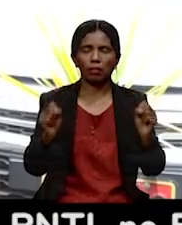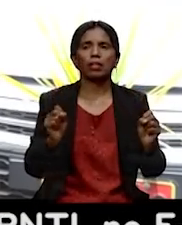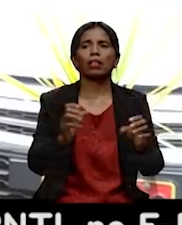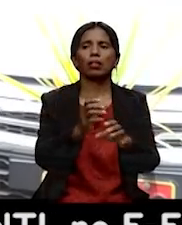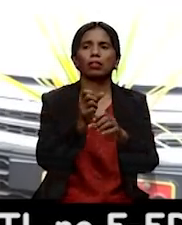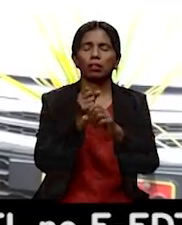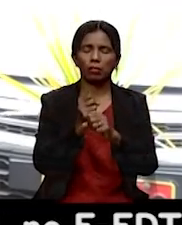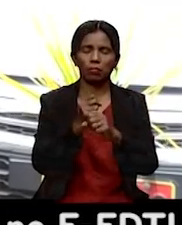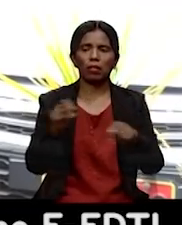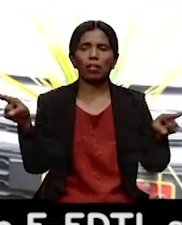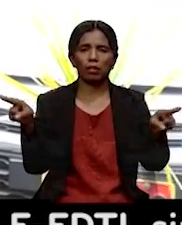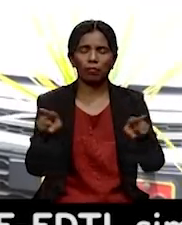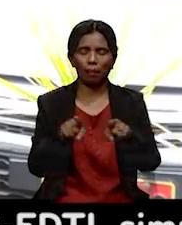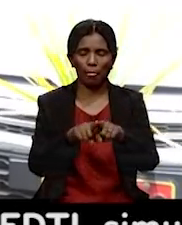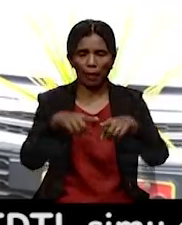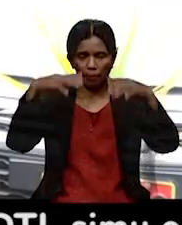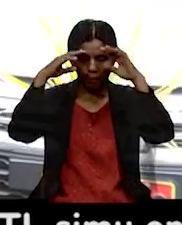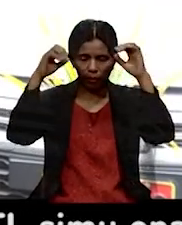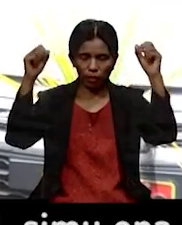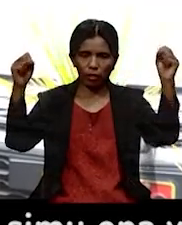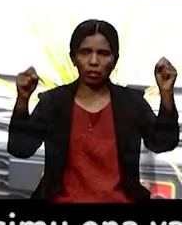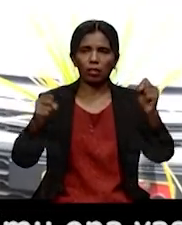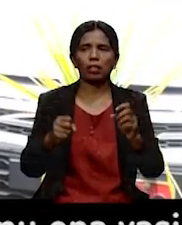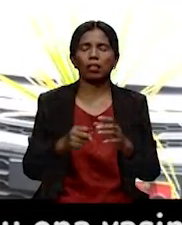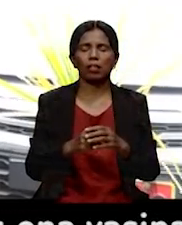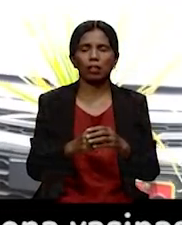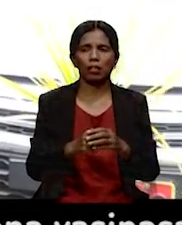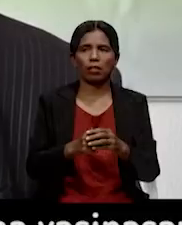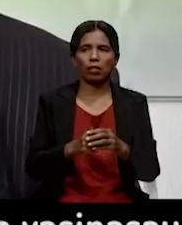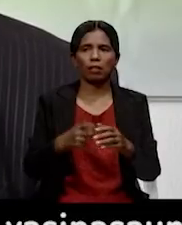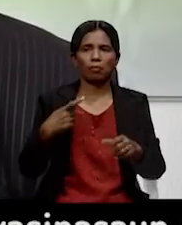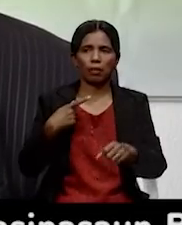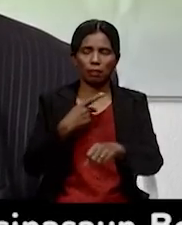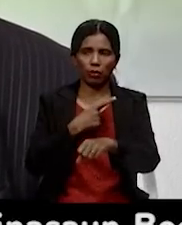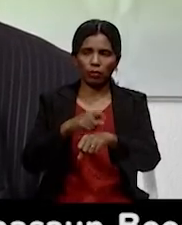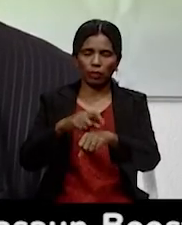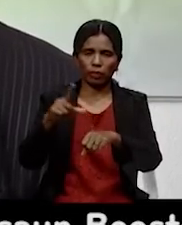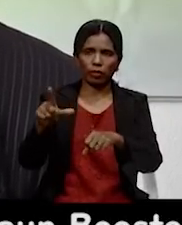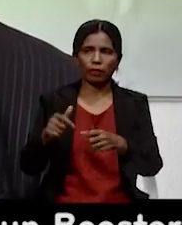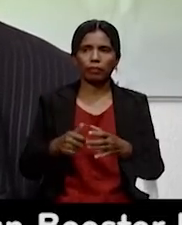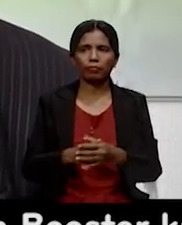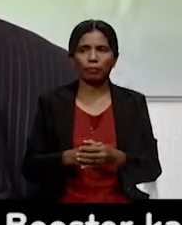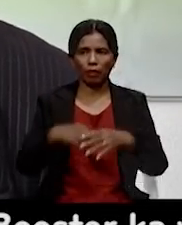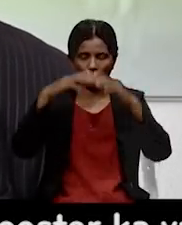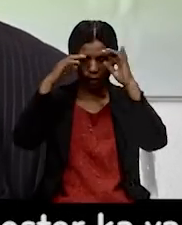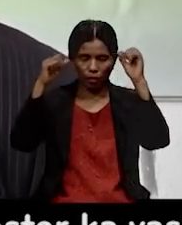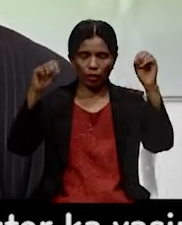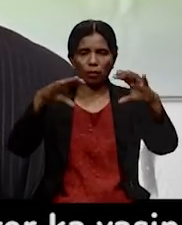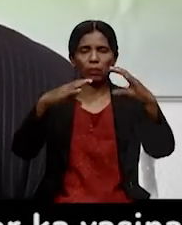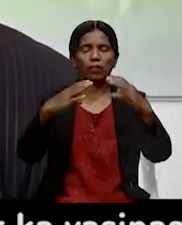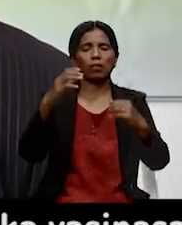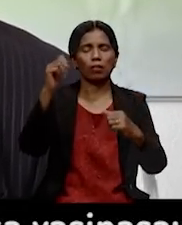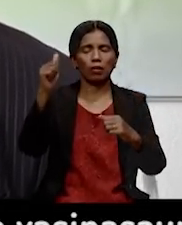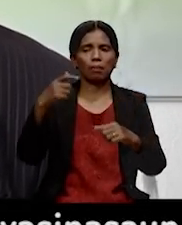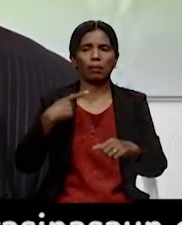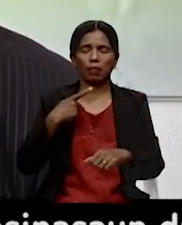cargo no dar presidente interino, presidente do Parlamento Nacional. Presidente Comissão A Parlamento Nacional